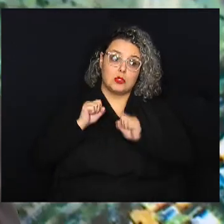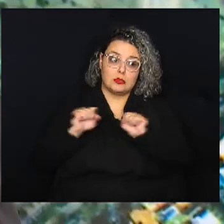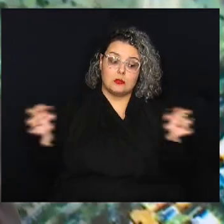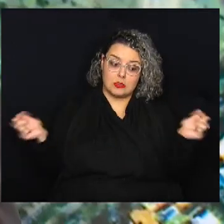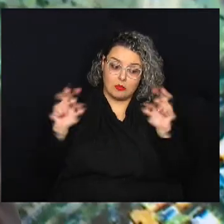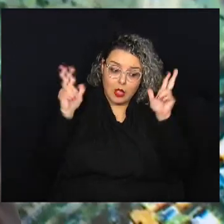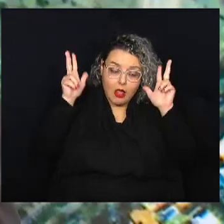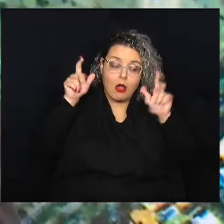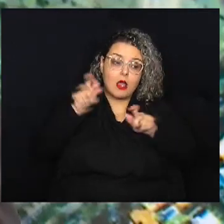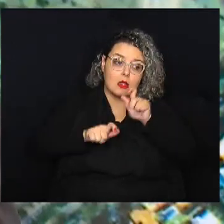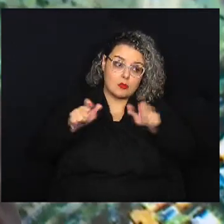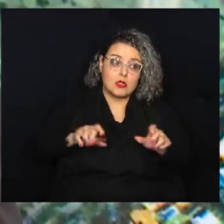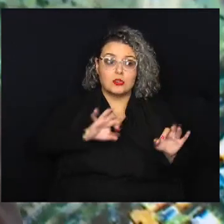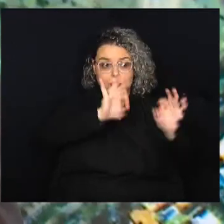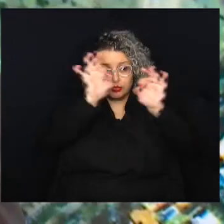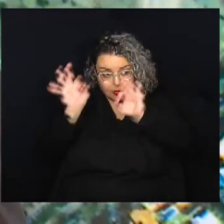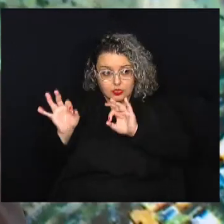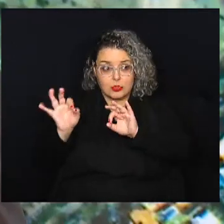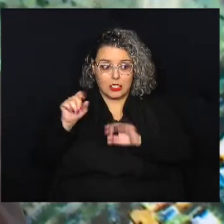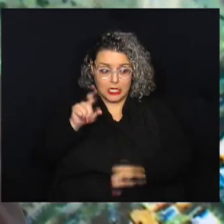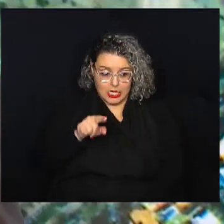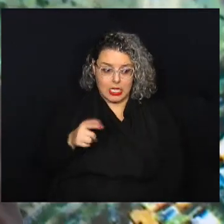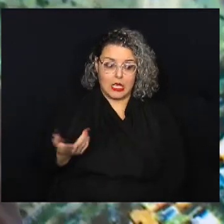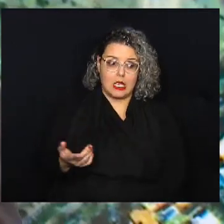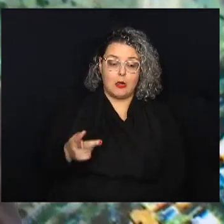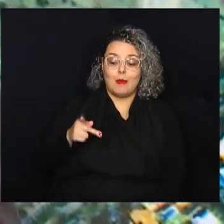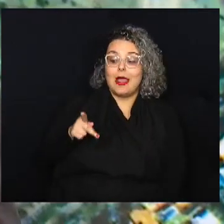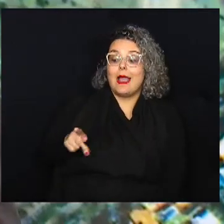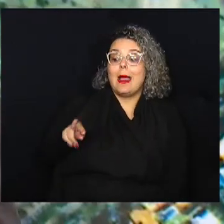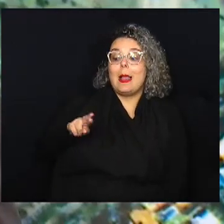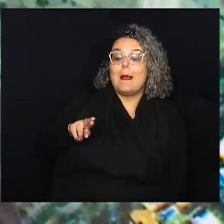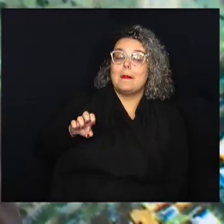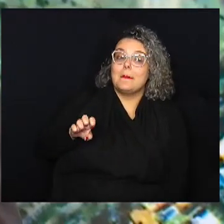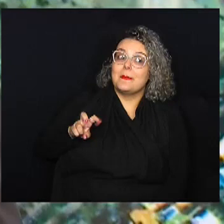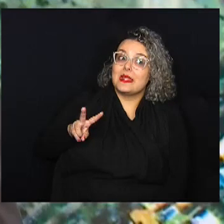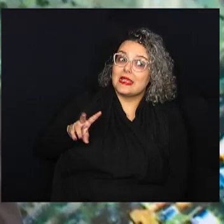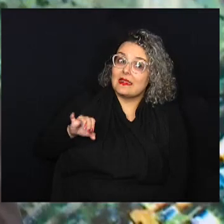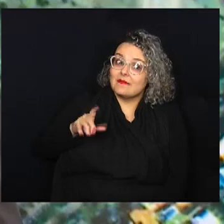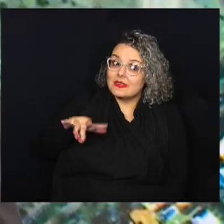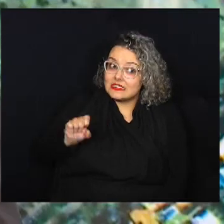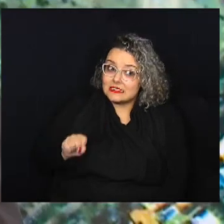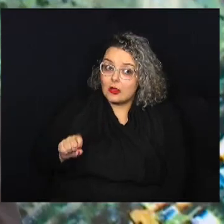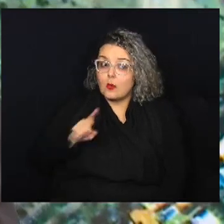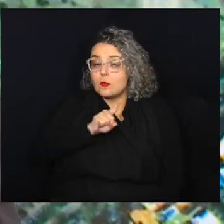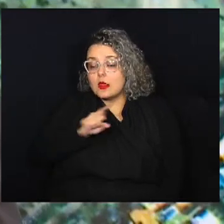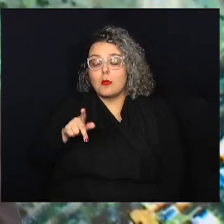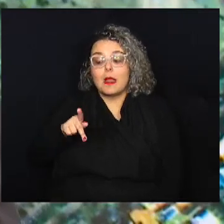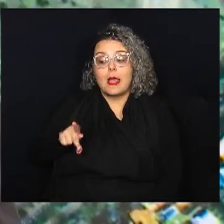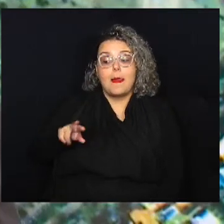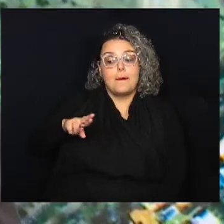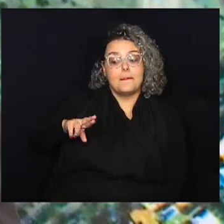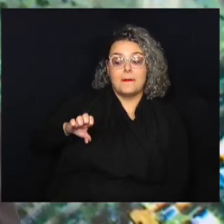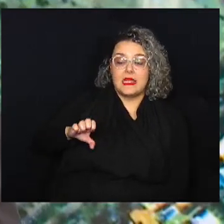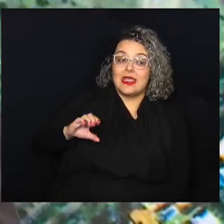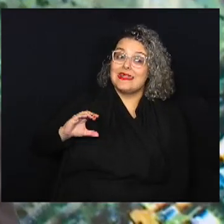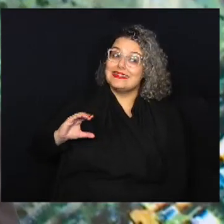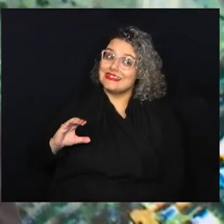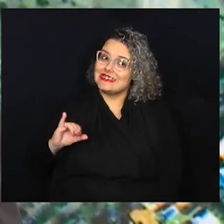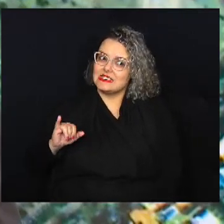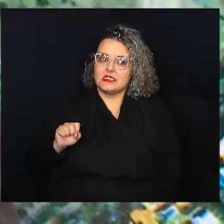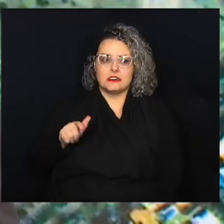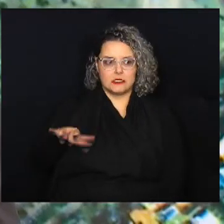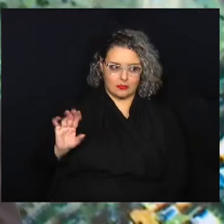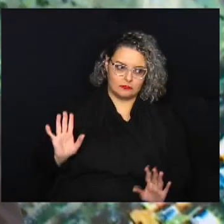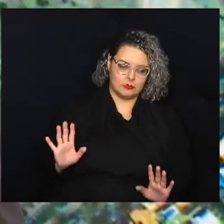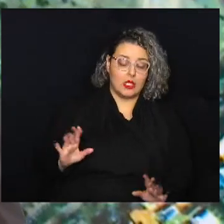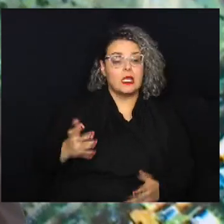as pessoas que nos assistem que é uma previsão e não uma precisão, né? Mas de acordo com a previsão, o inverno, então, vai